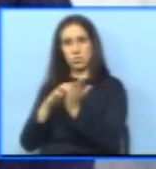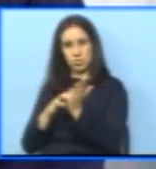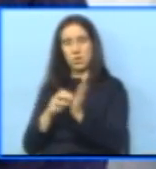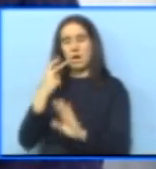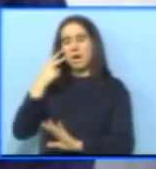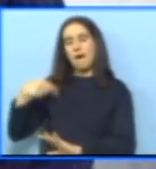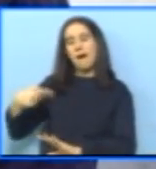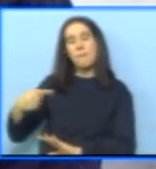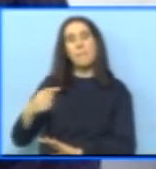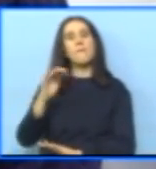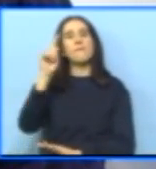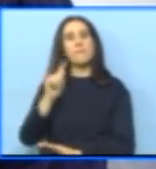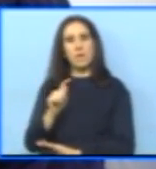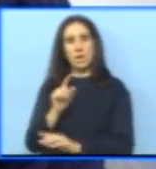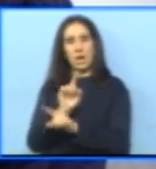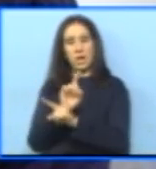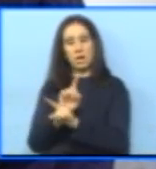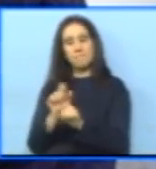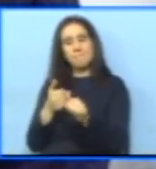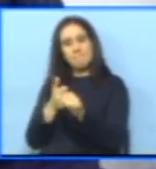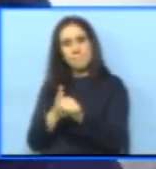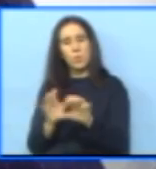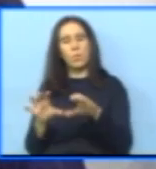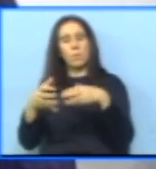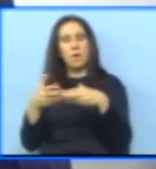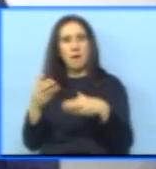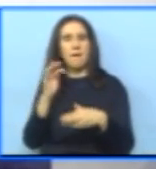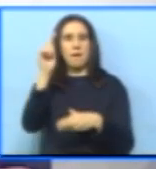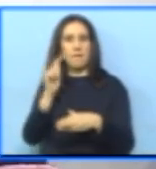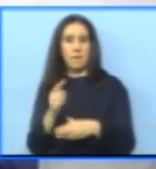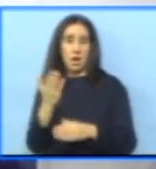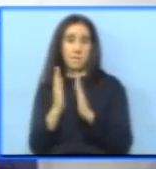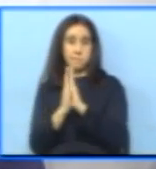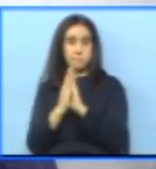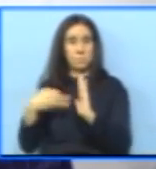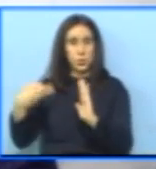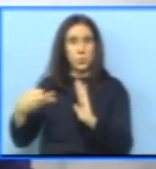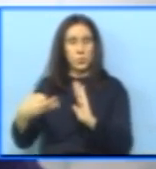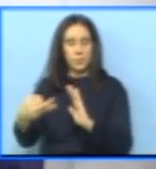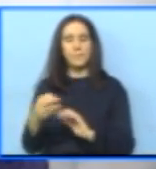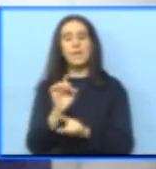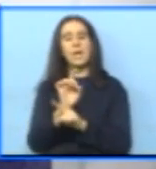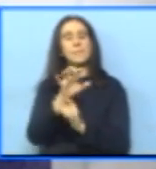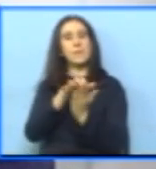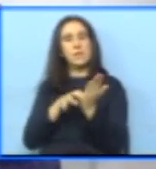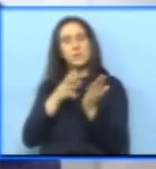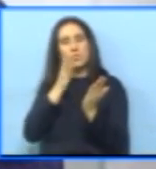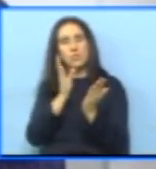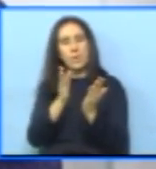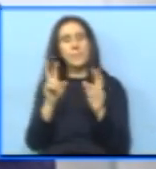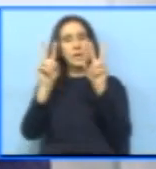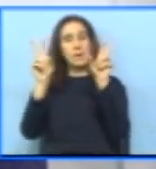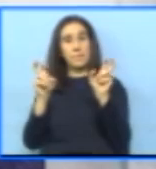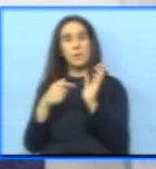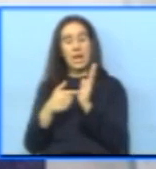vivência da nossa fé, na vivência comunitária da nossa fé, através das Eucaristias. Esse texto, dizia eu, faz parte deste capítulo, e este capítulo tem